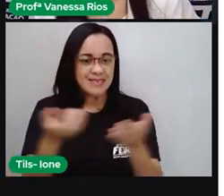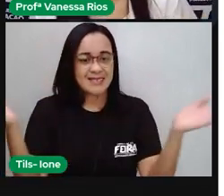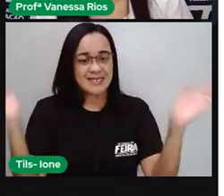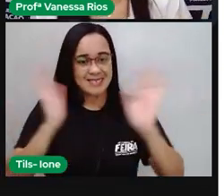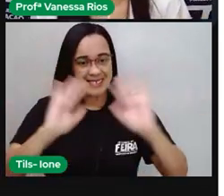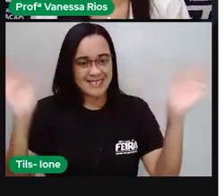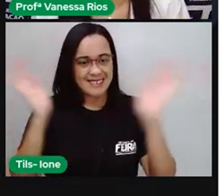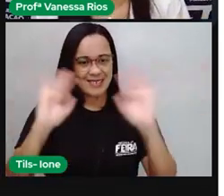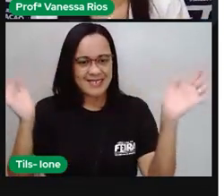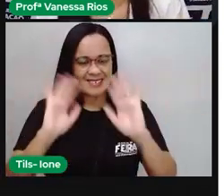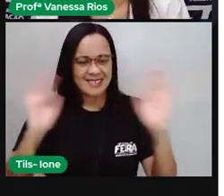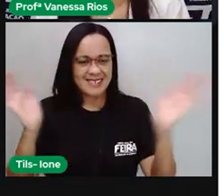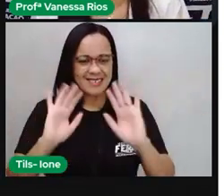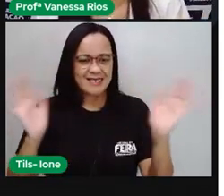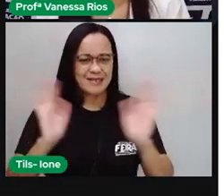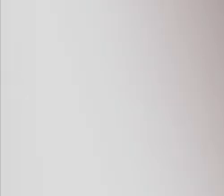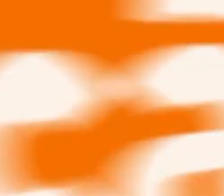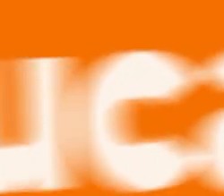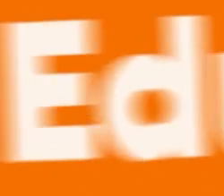Tchau, tchau.